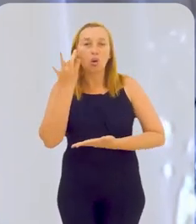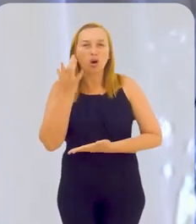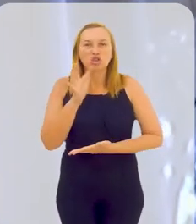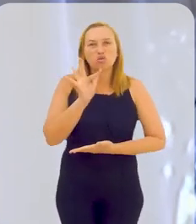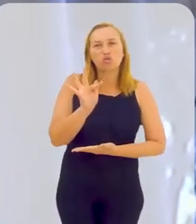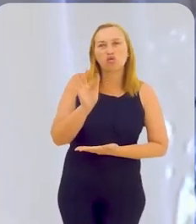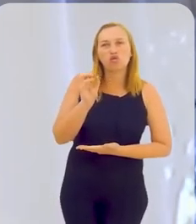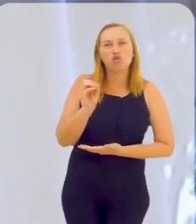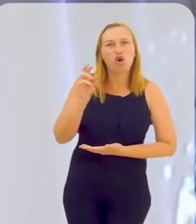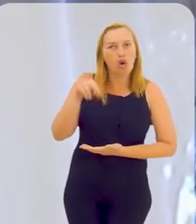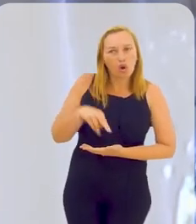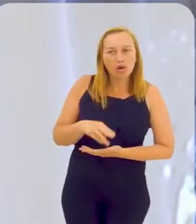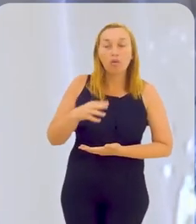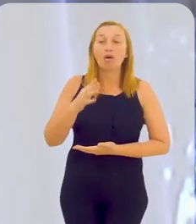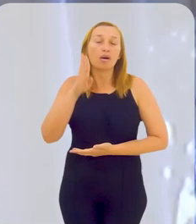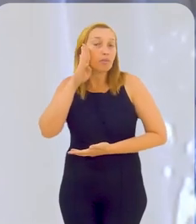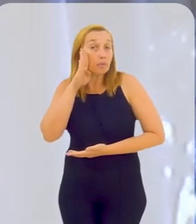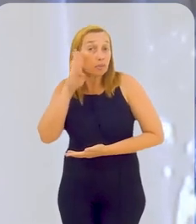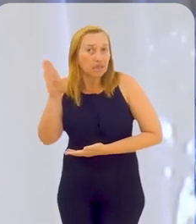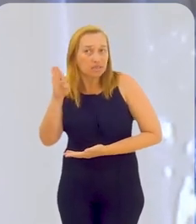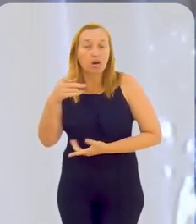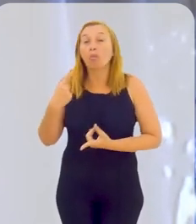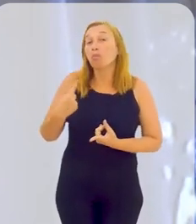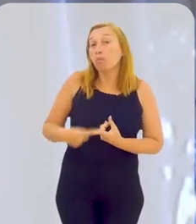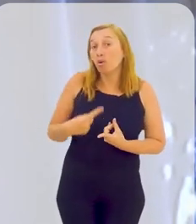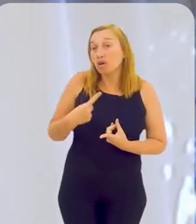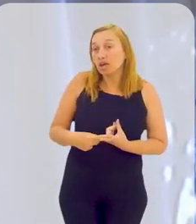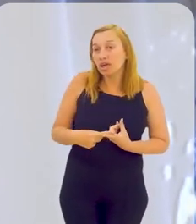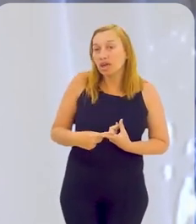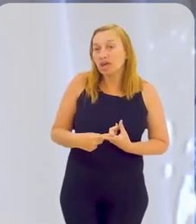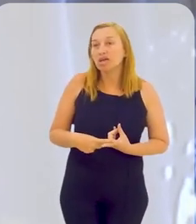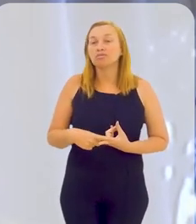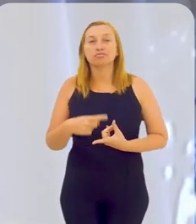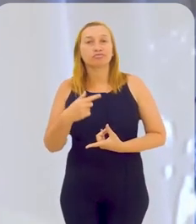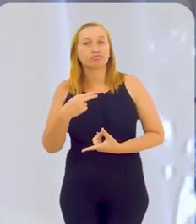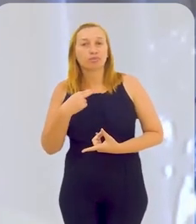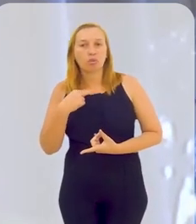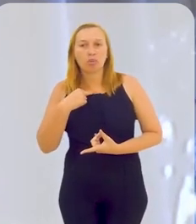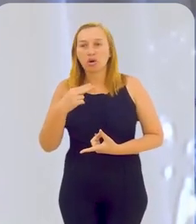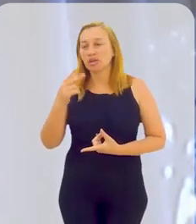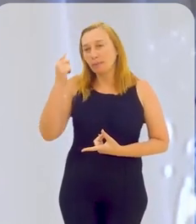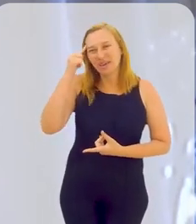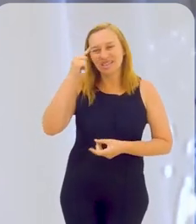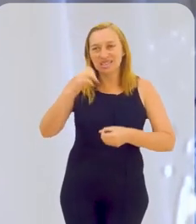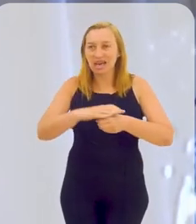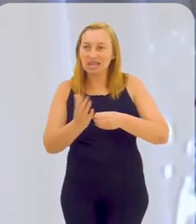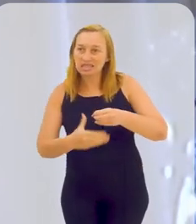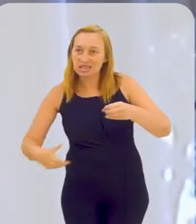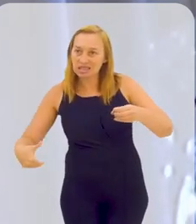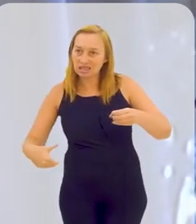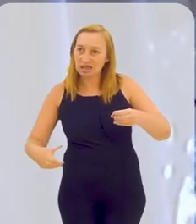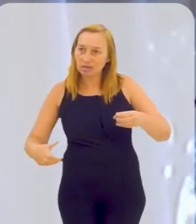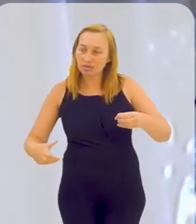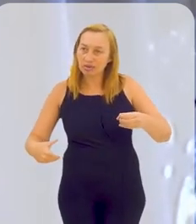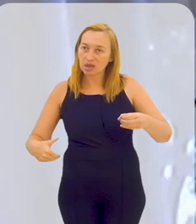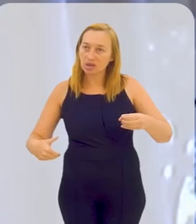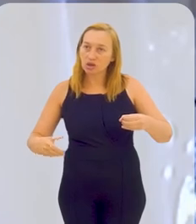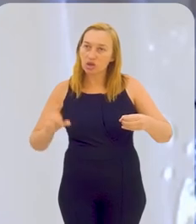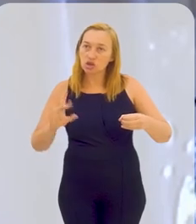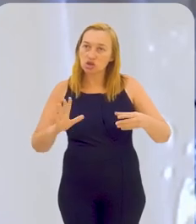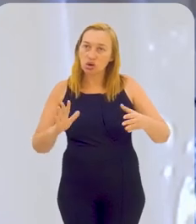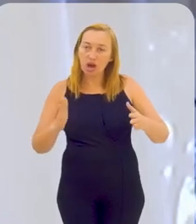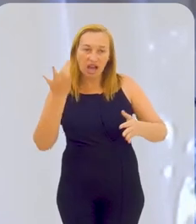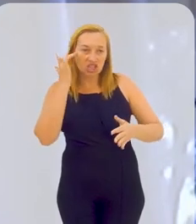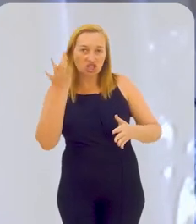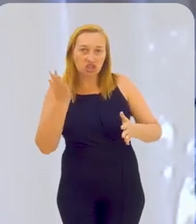né? Eu acho o fórum ele é fundamental, por quê? Porque a gente também não pode pensar no saneamento encastelado dentro só